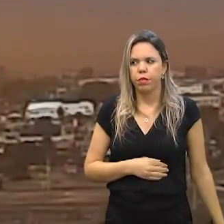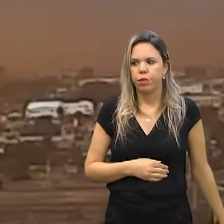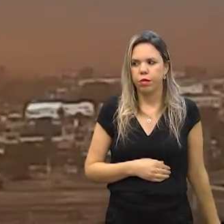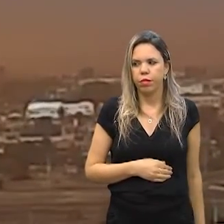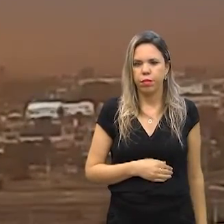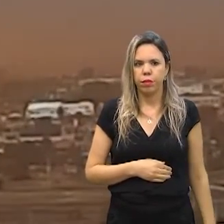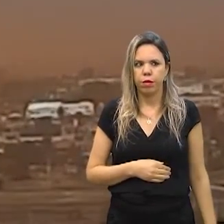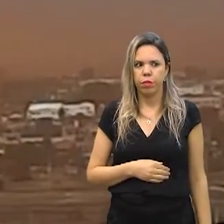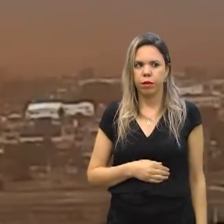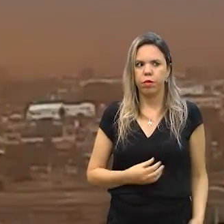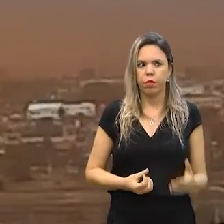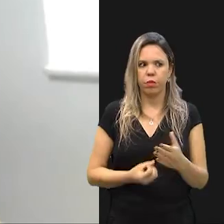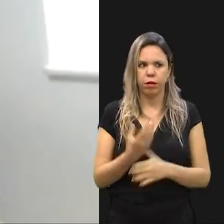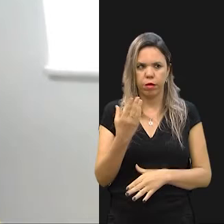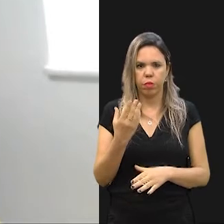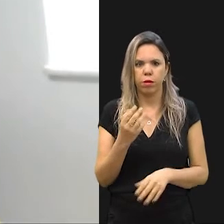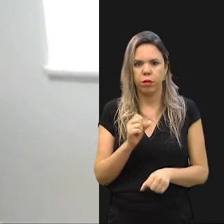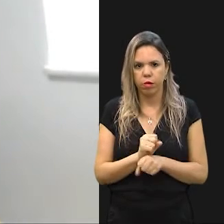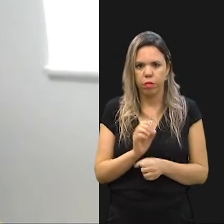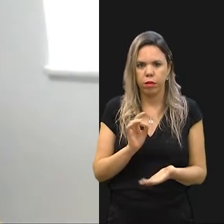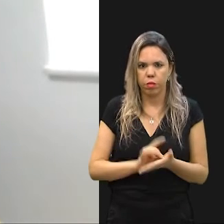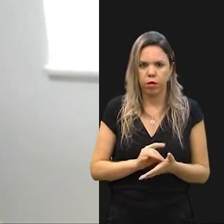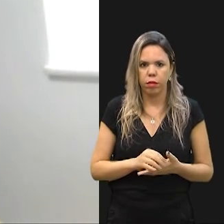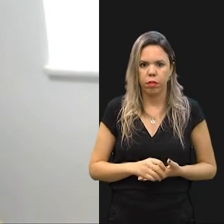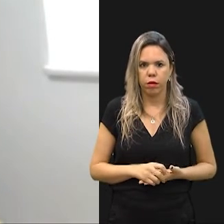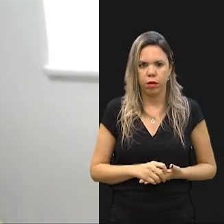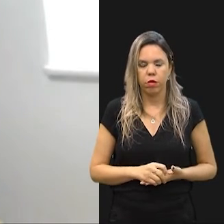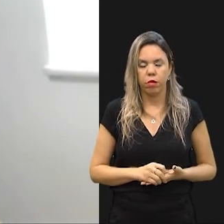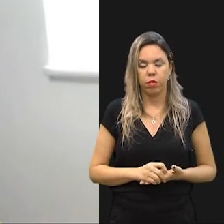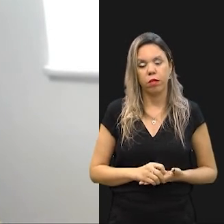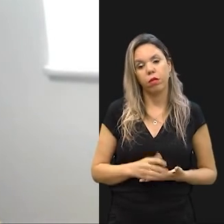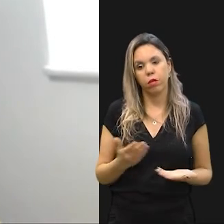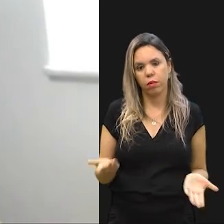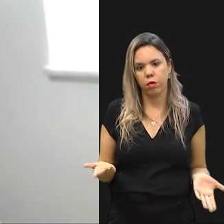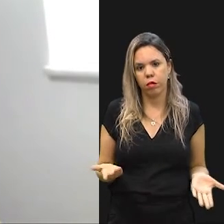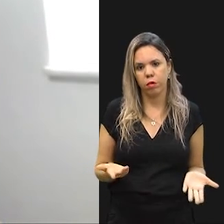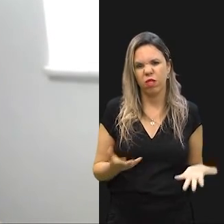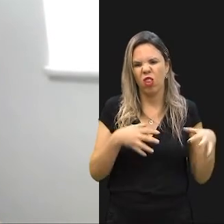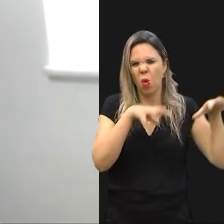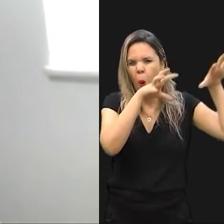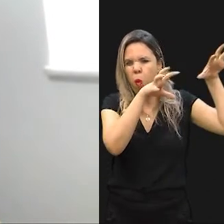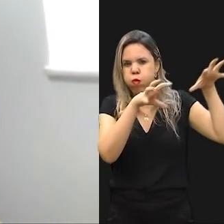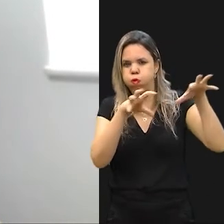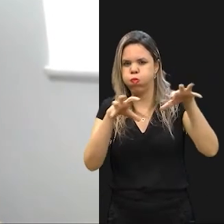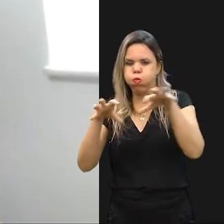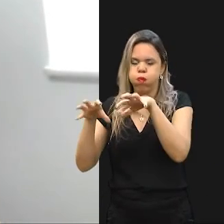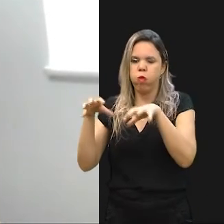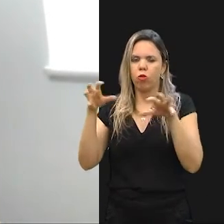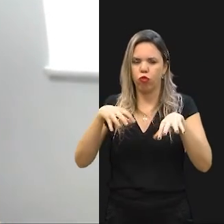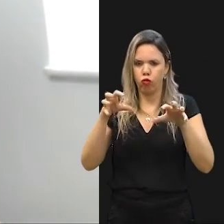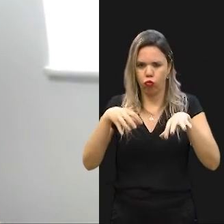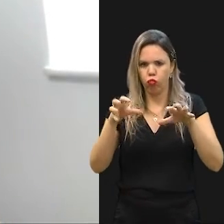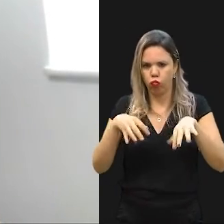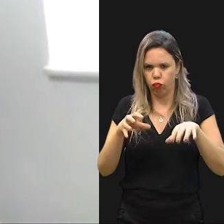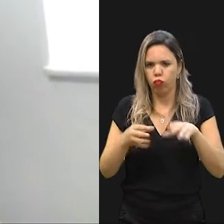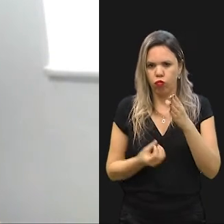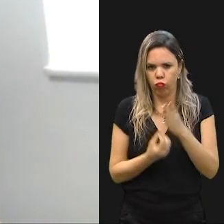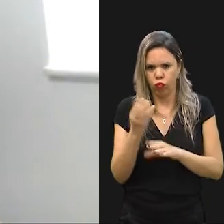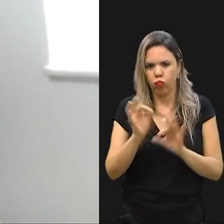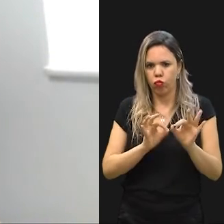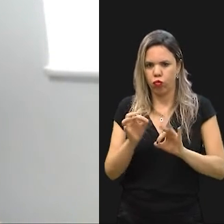a terra ficar em suspensão de fato, né? As tempestades, de modo geral, elas se formam